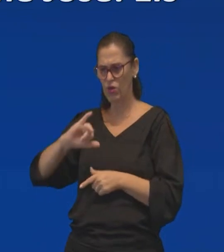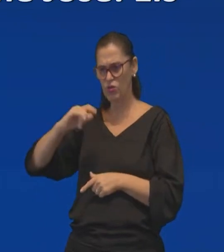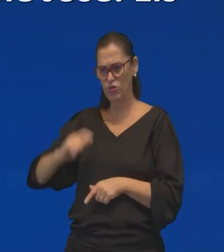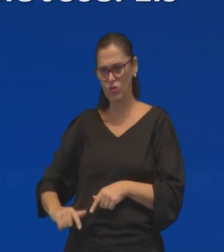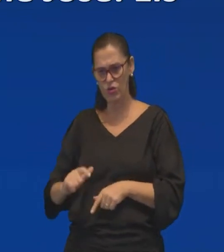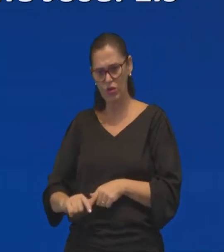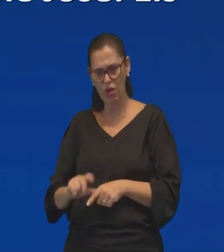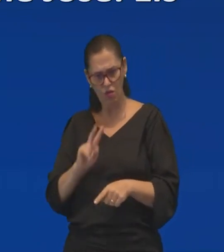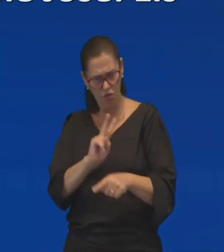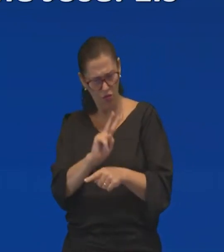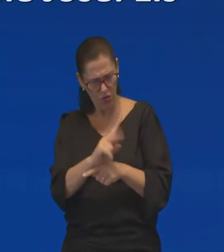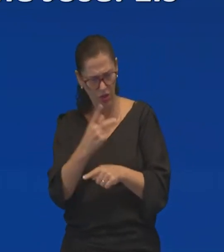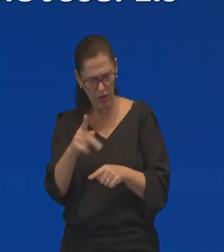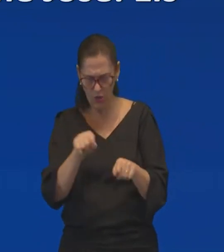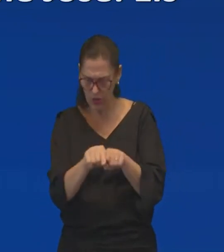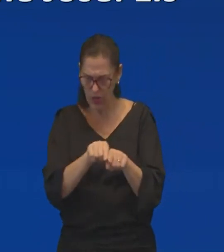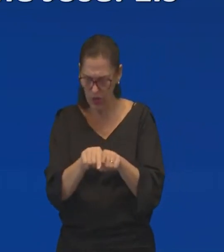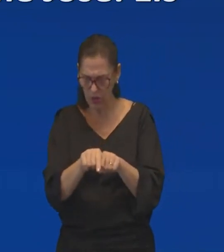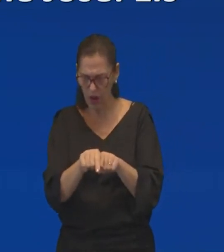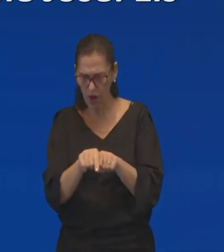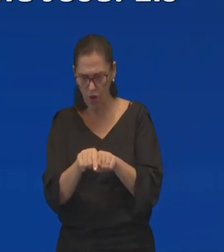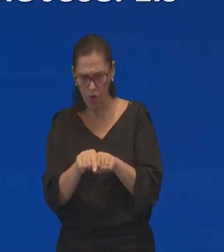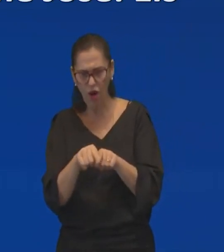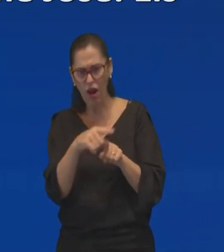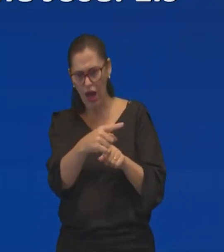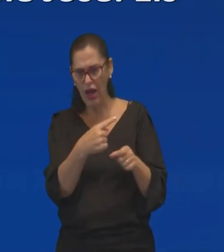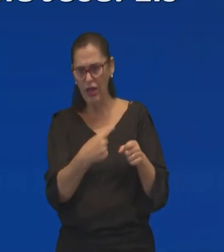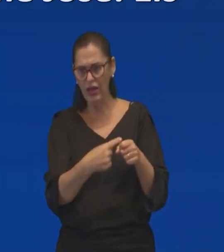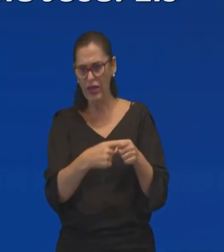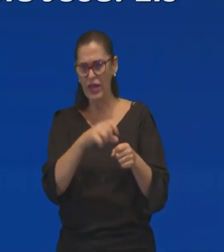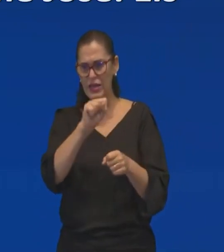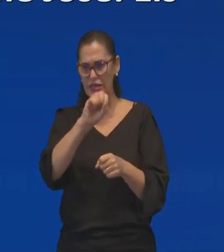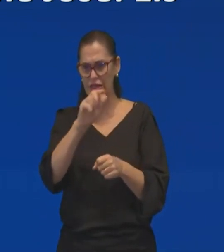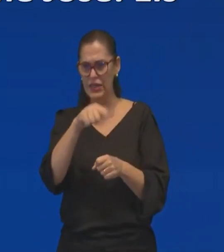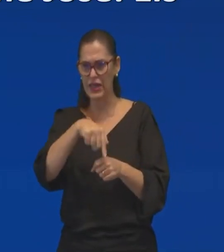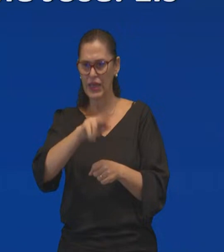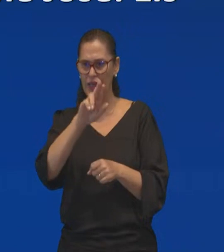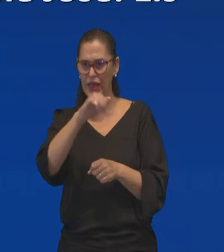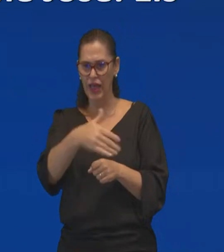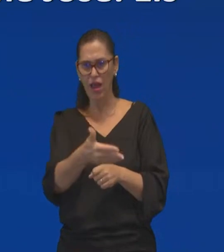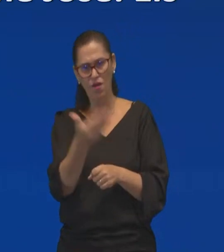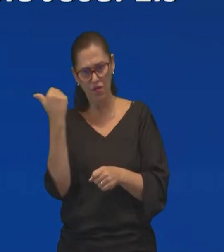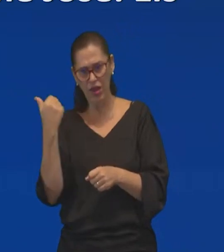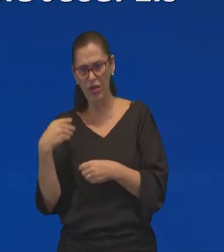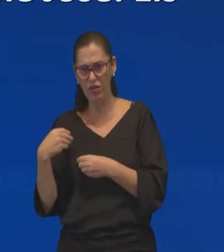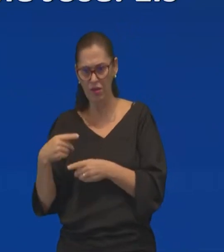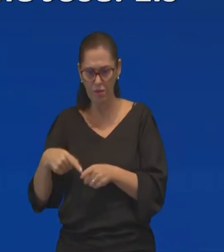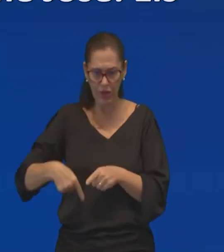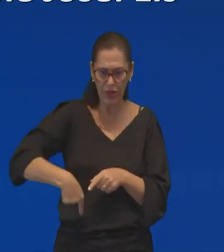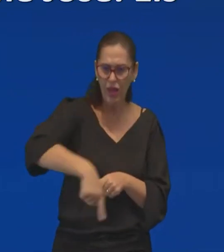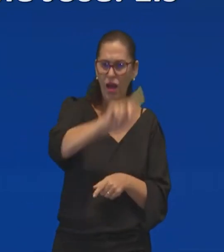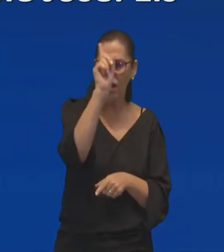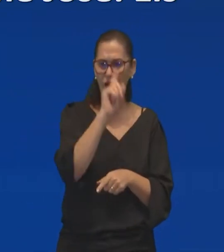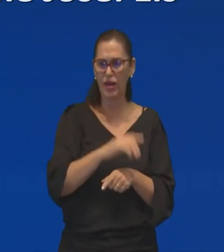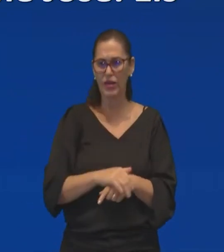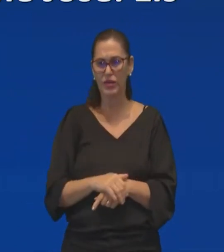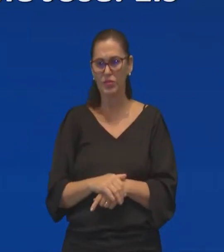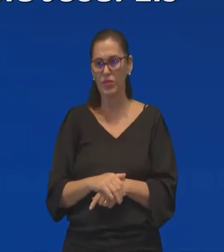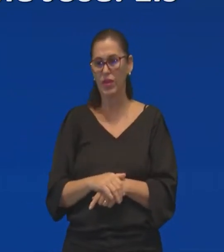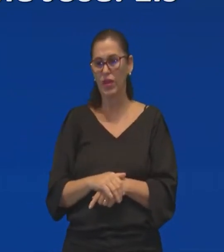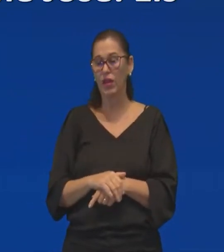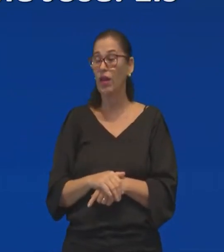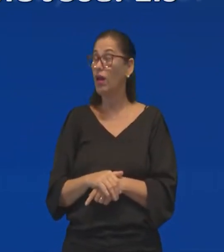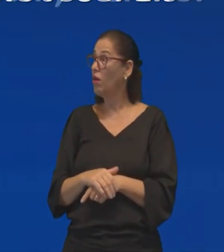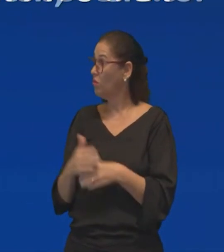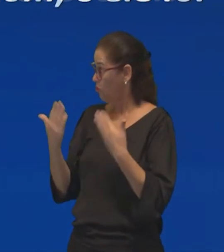não apacentam teus irmãos o rebanho em Siquém? Vem, enviar-te-ei a eles. Respondeu-lhe José: